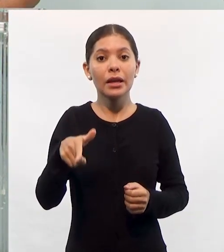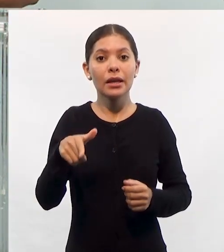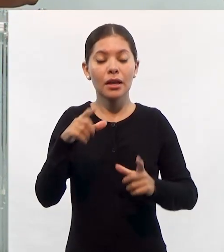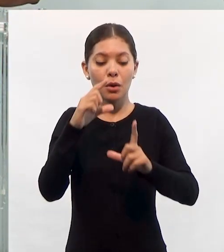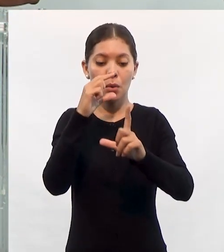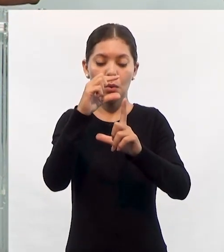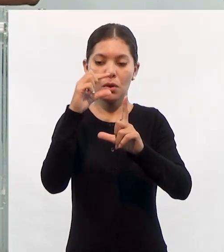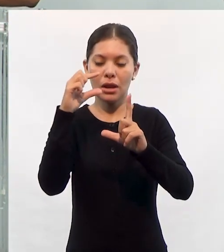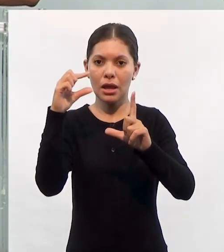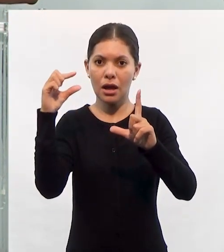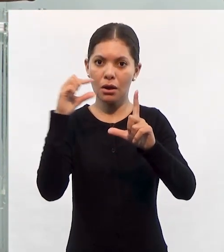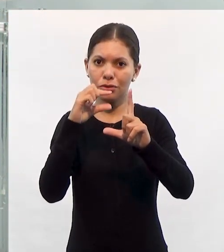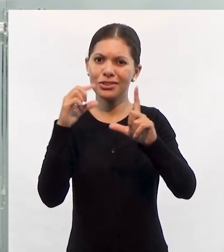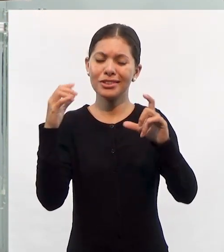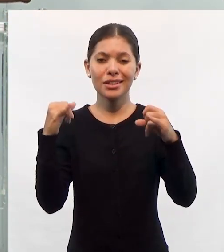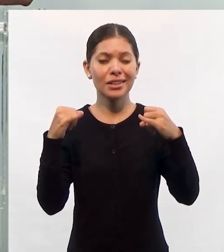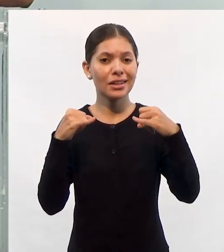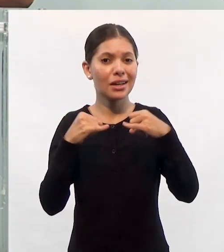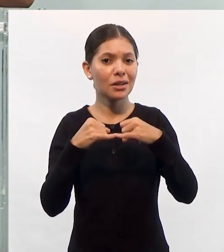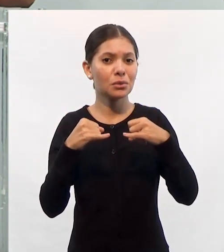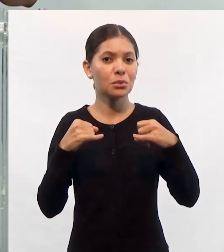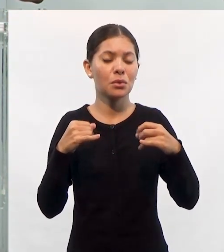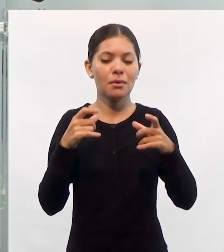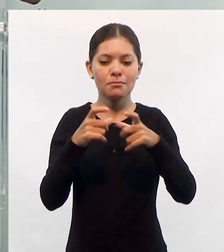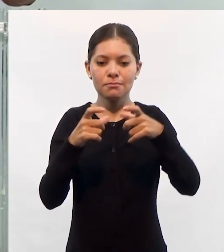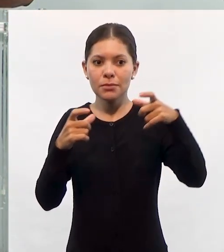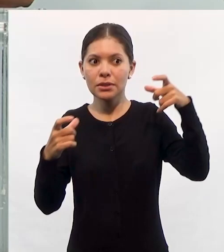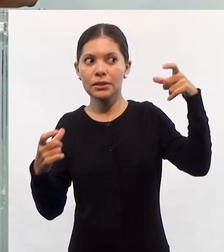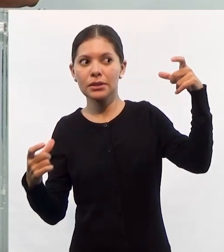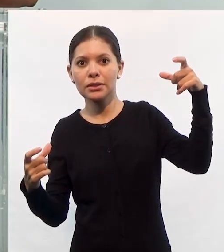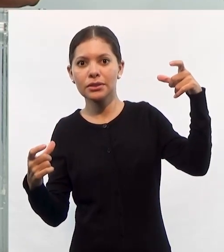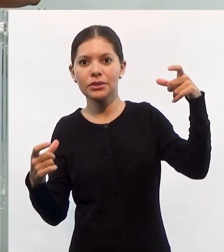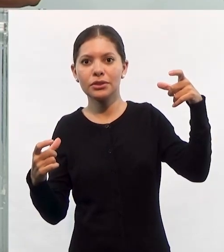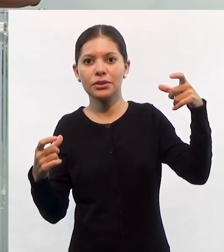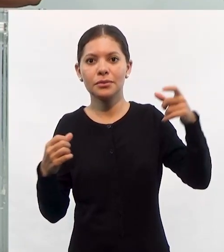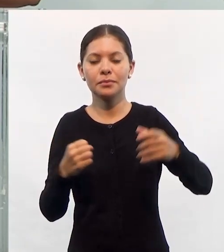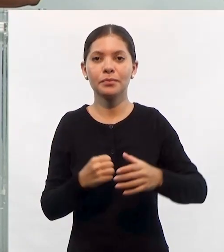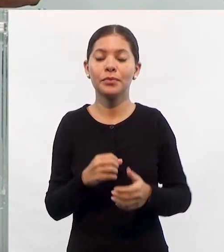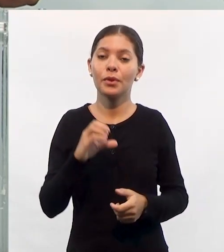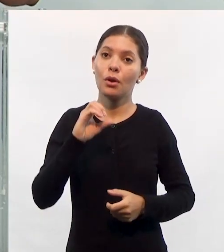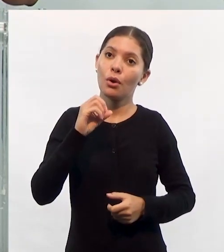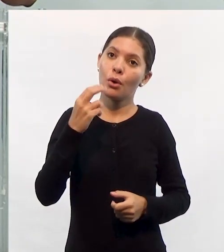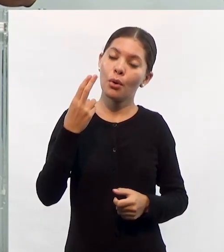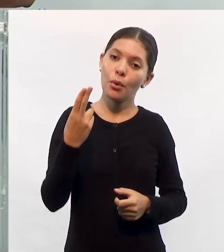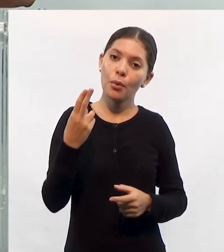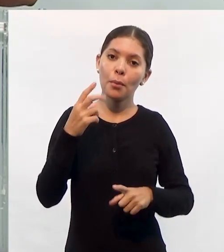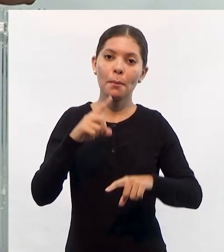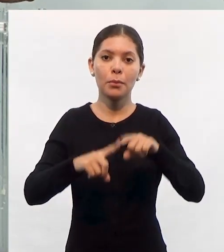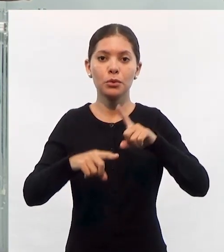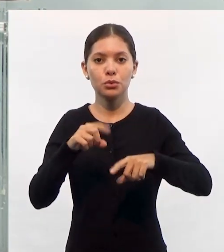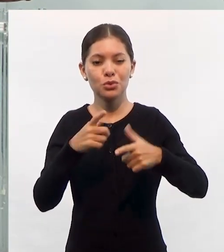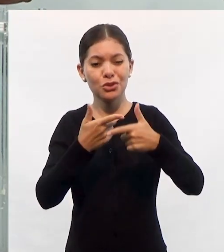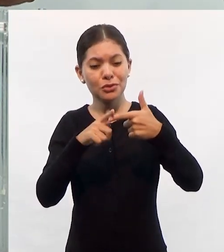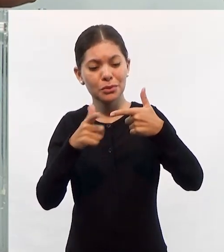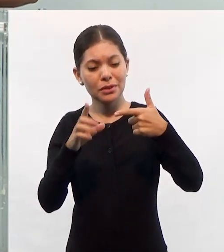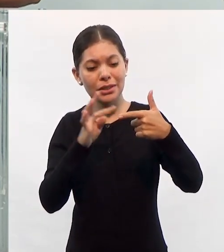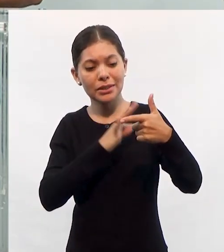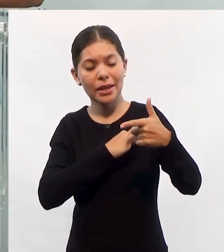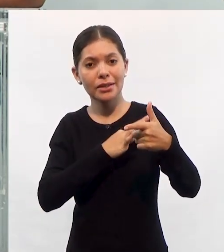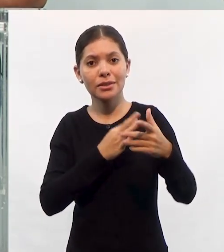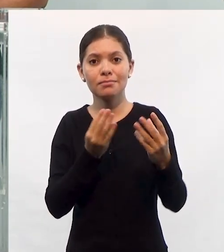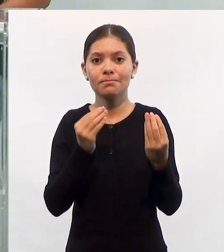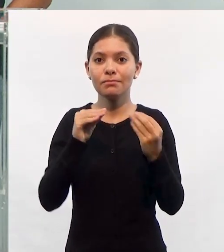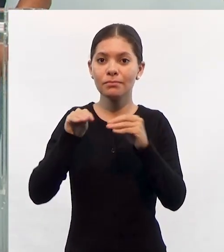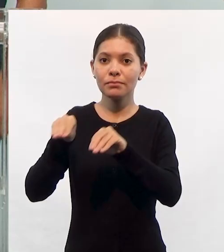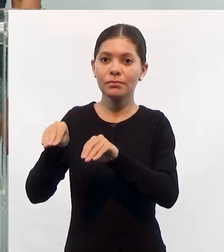O layout posicional, geralmente, ele está muito ligado a produtos grandes ou produtos que tenham dificuldade técnica